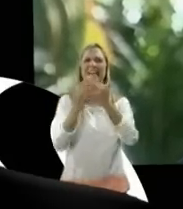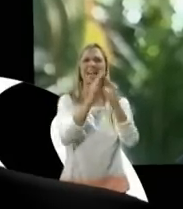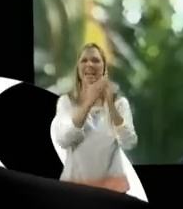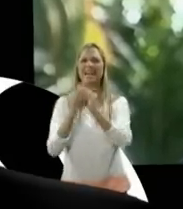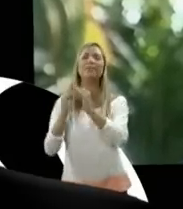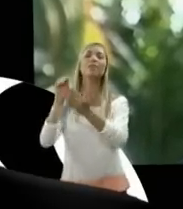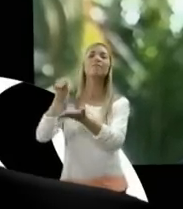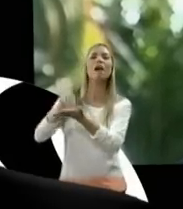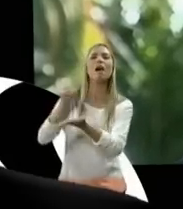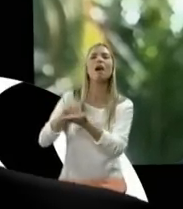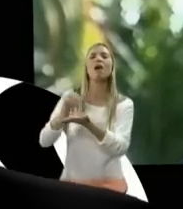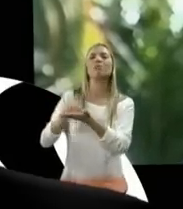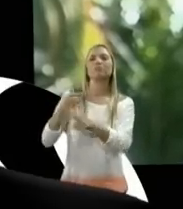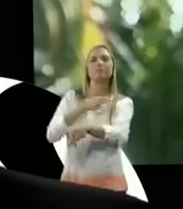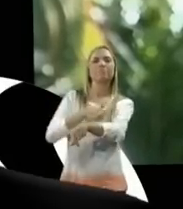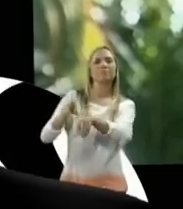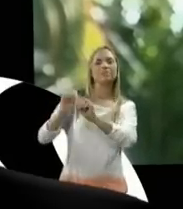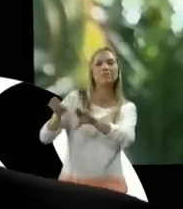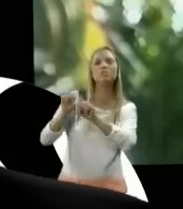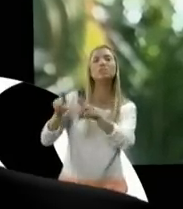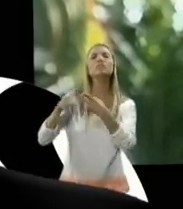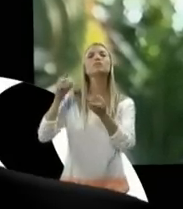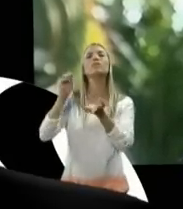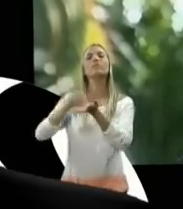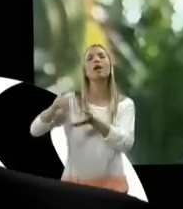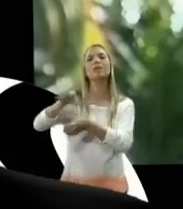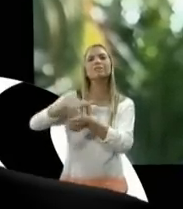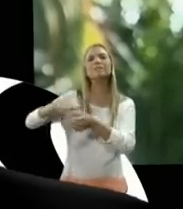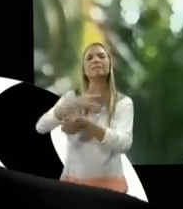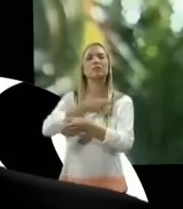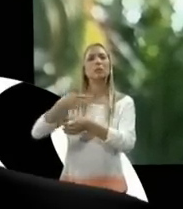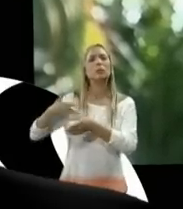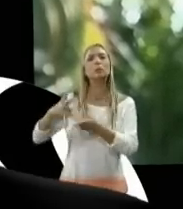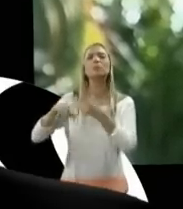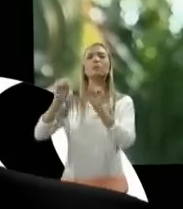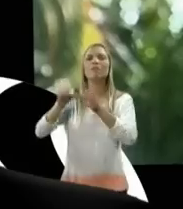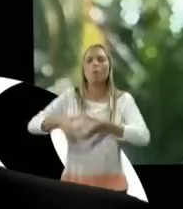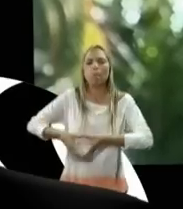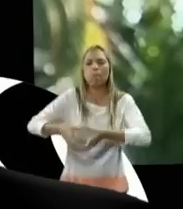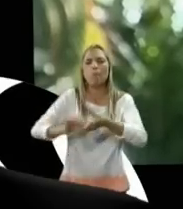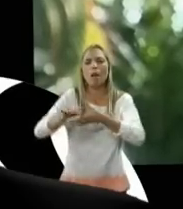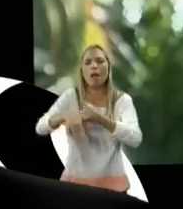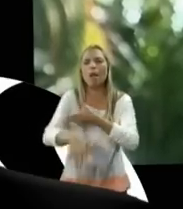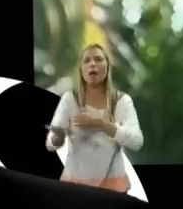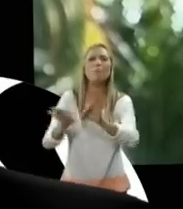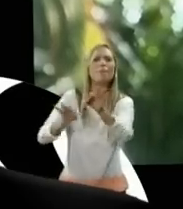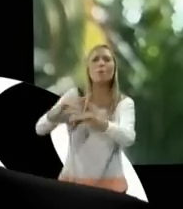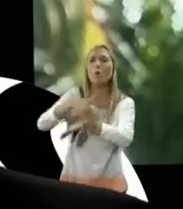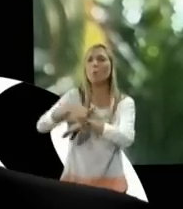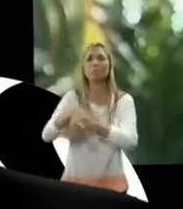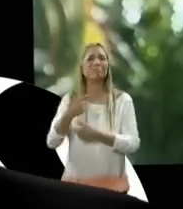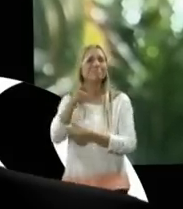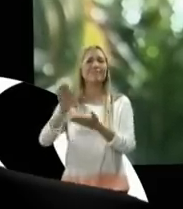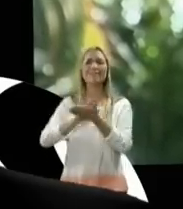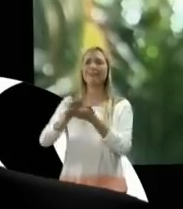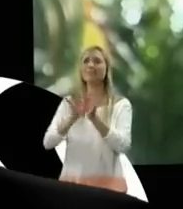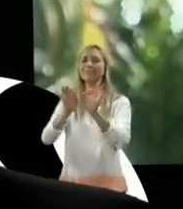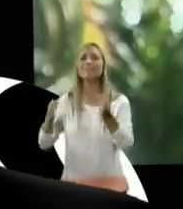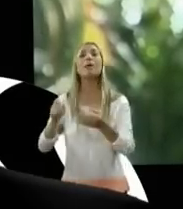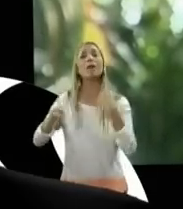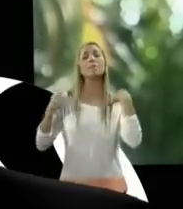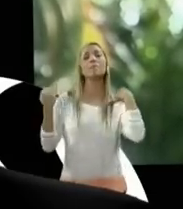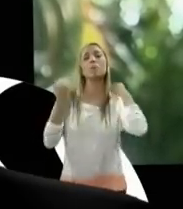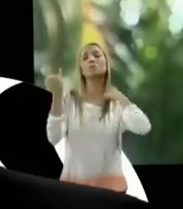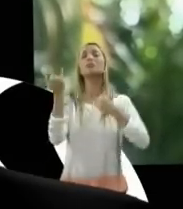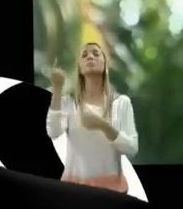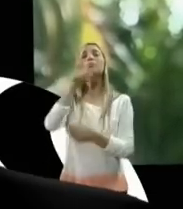tudo. Falta educação de qualidade, falta saúde de qualidade, falta saneamento básico, faltam coisas básicas, coisas simples, que são extremamente importantes